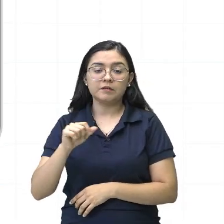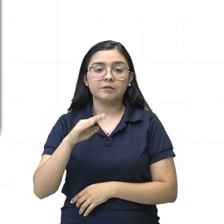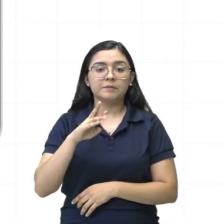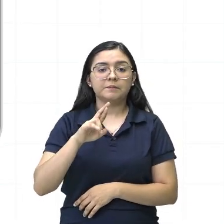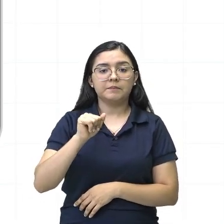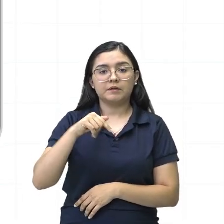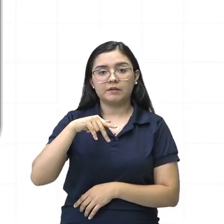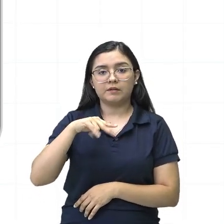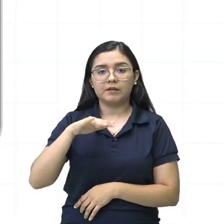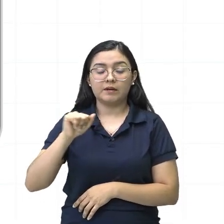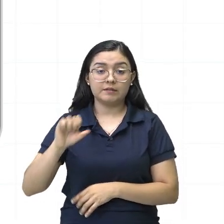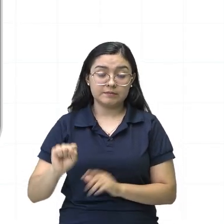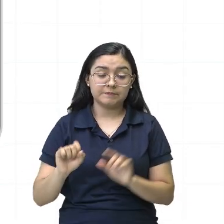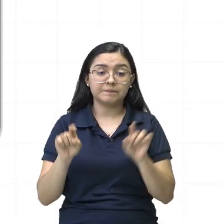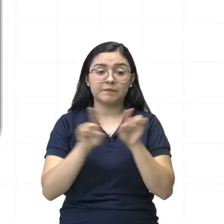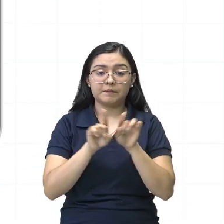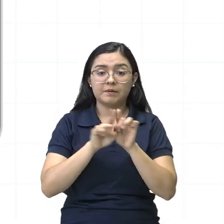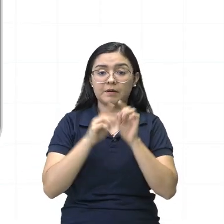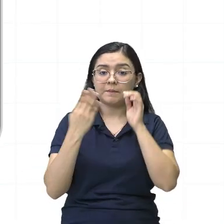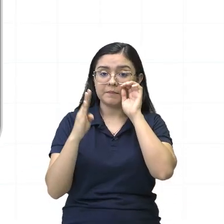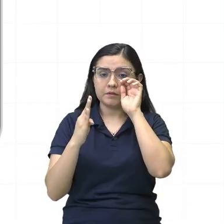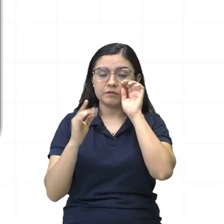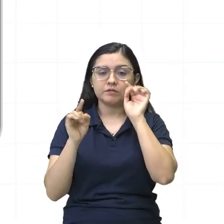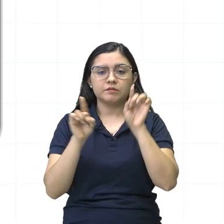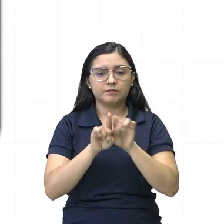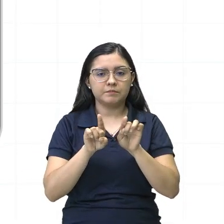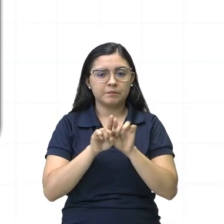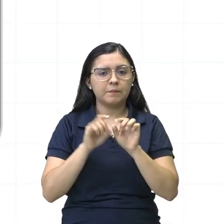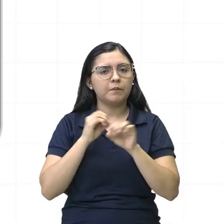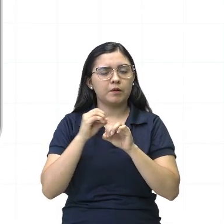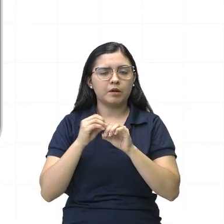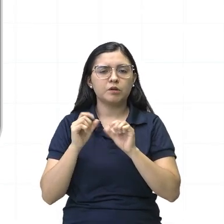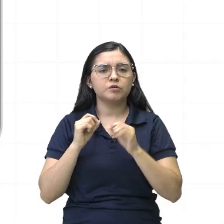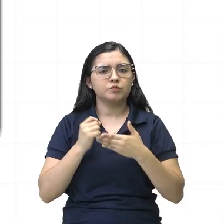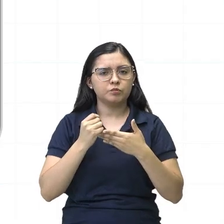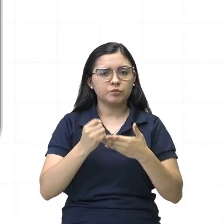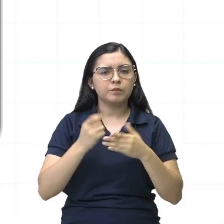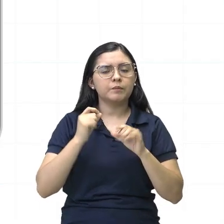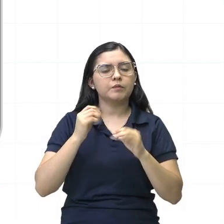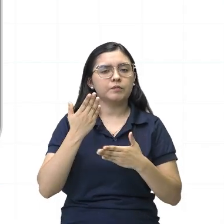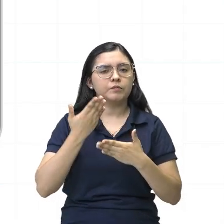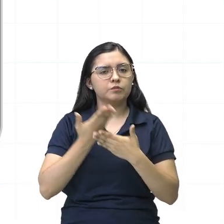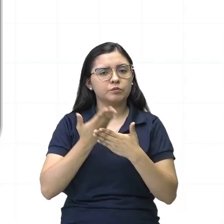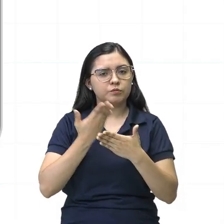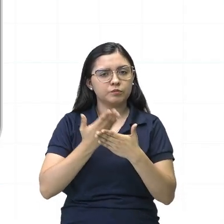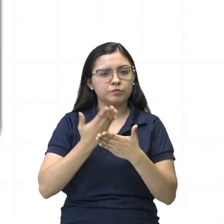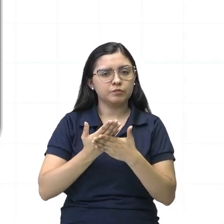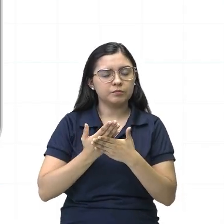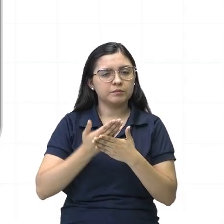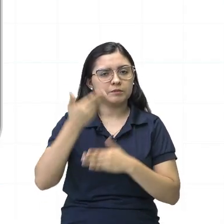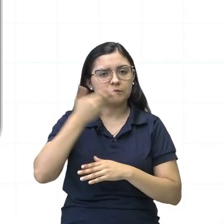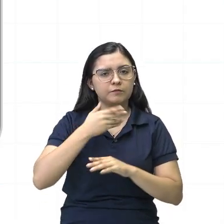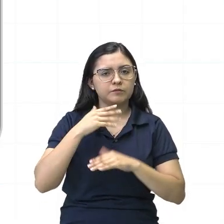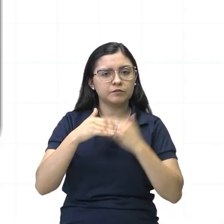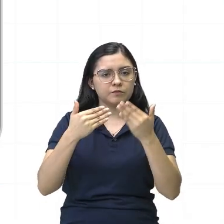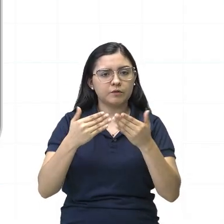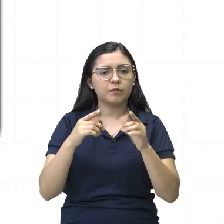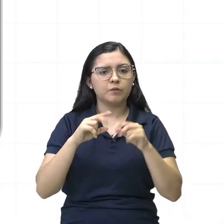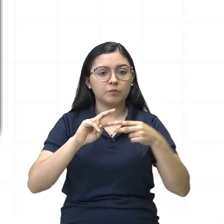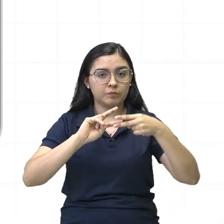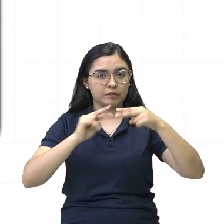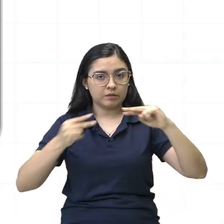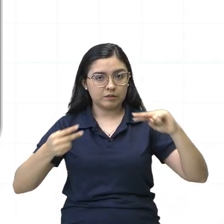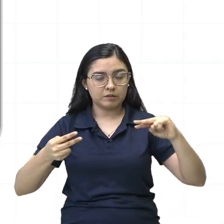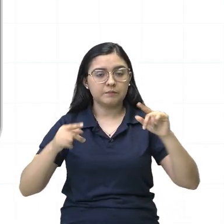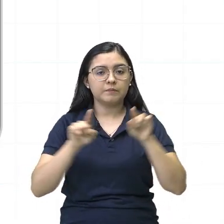de comparação. A biologia molecular também contribui para os estudos das evidências evolutivas, né, o DNA